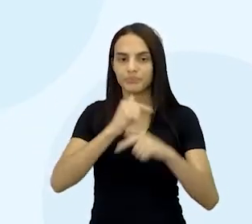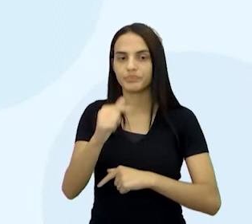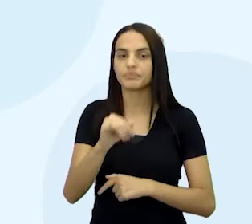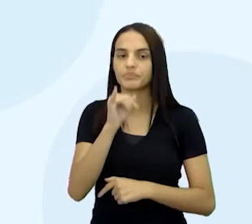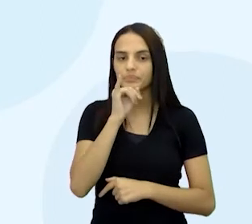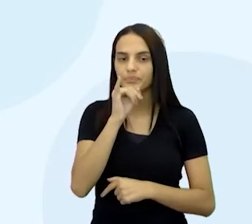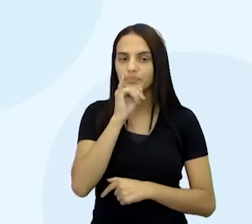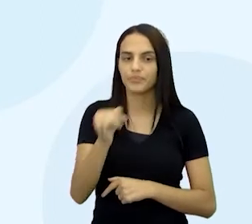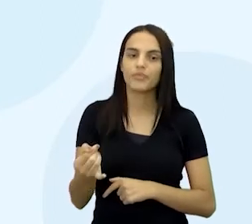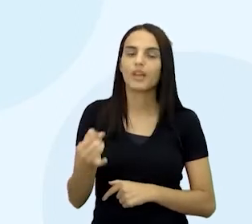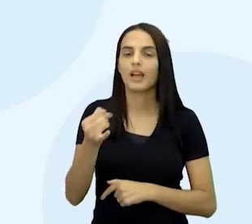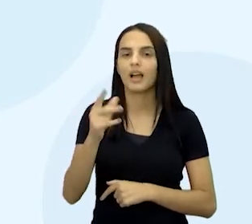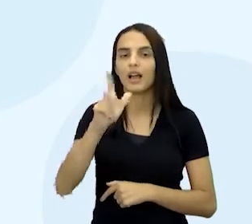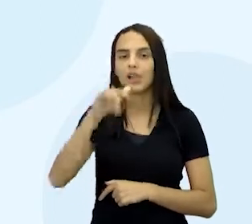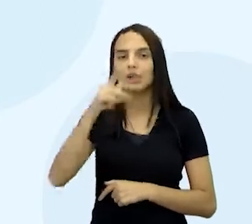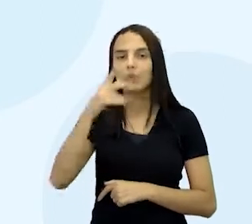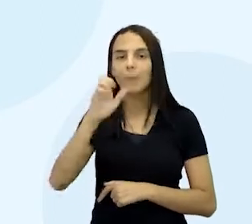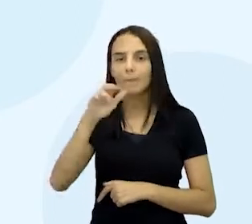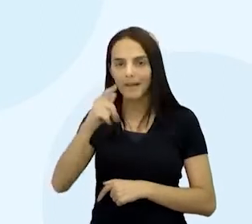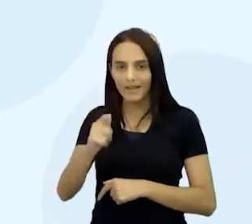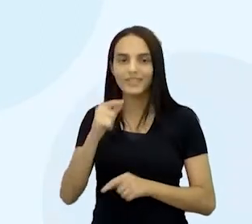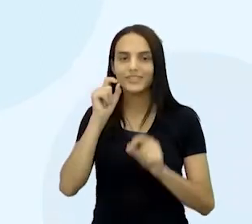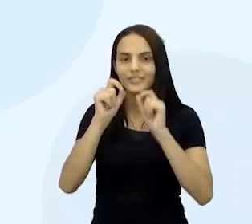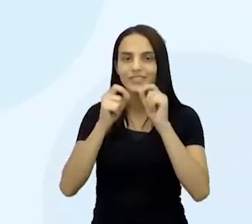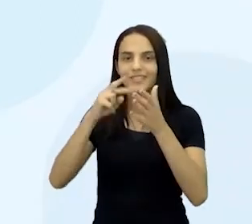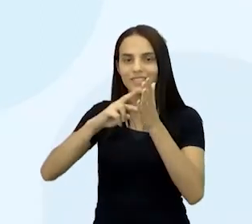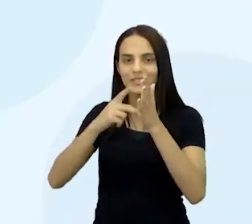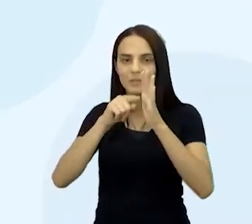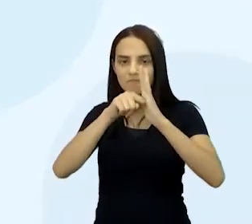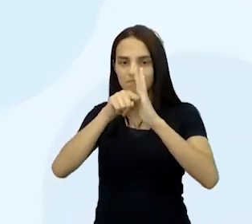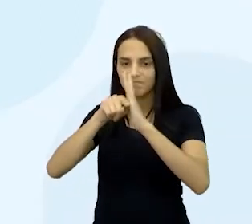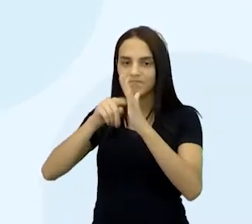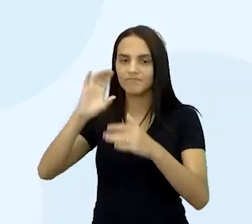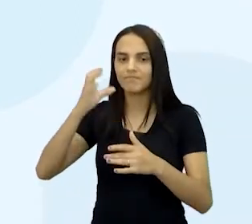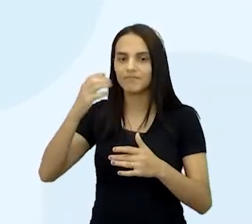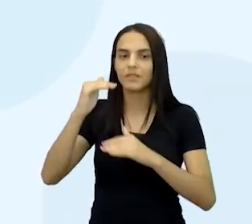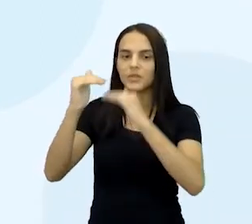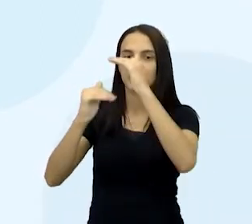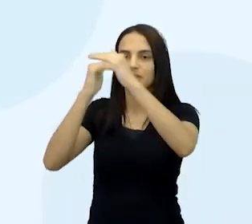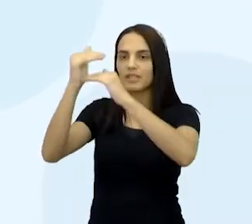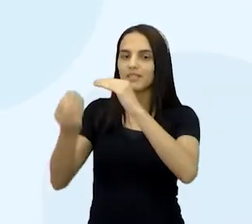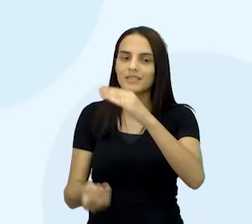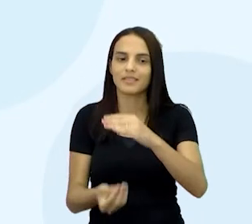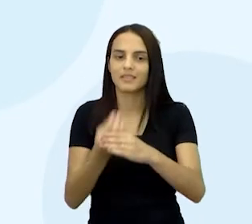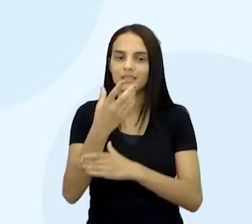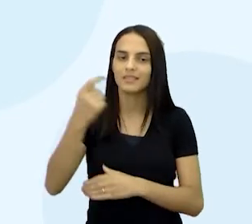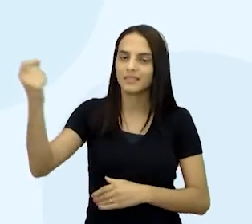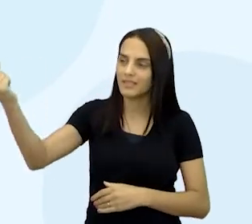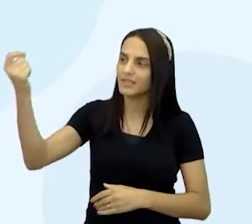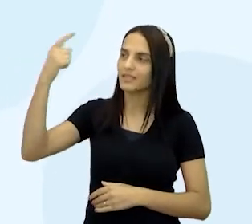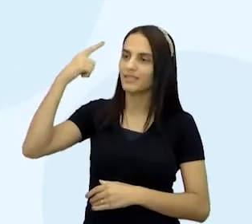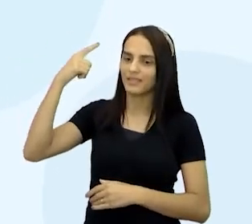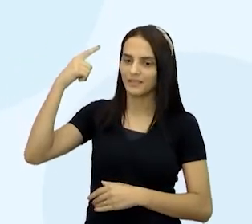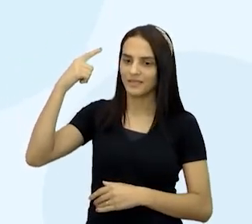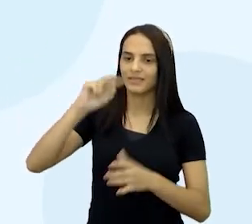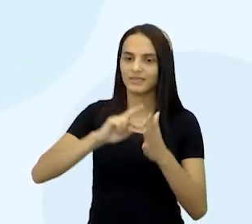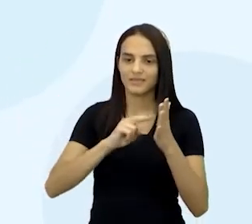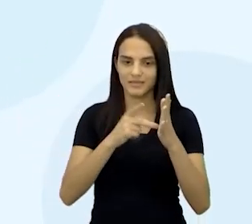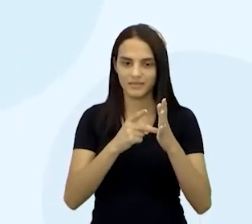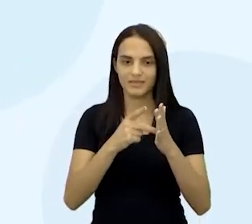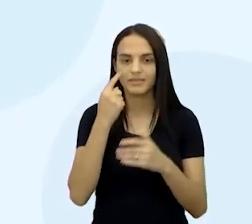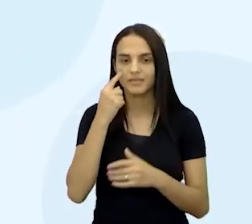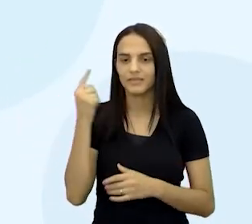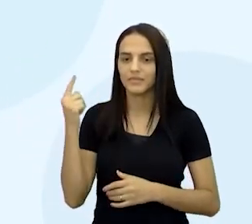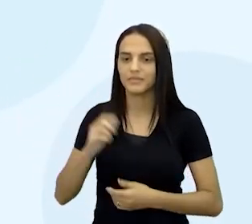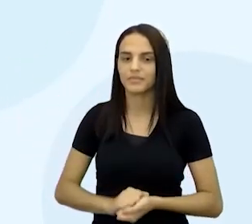gente tem essa lupa, dizendo que tem investigação científica, os processos criativos dentro do material de vocês vai ser identificado aí através